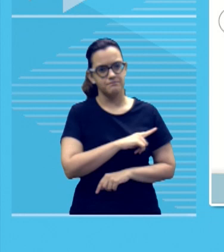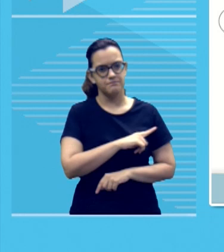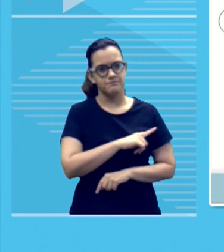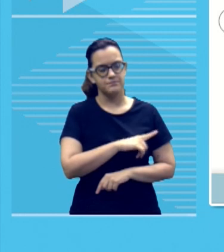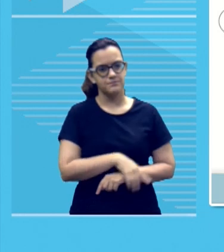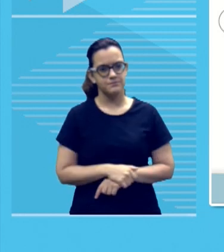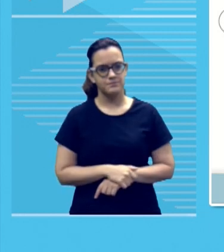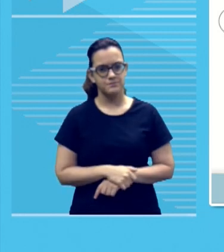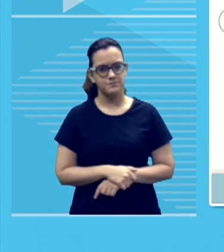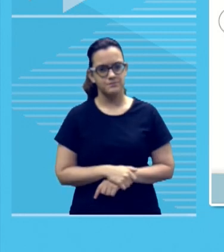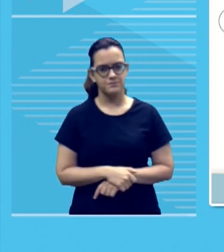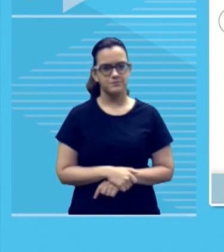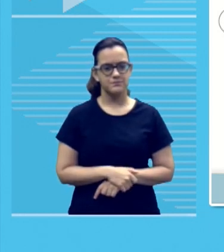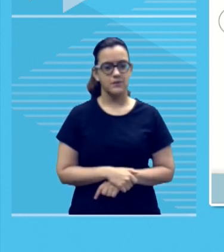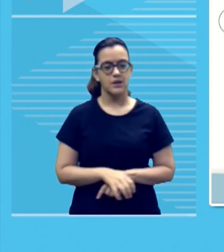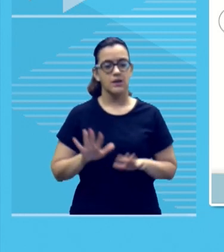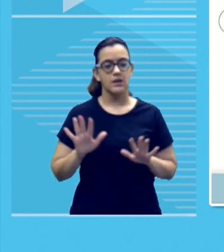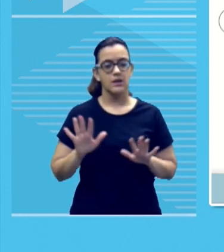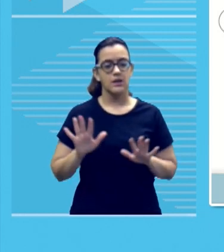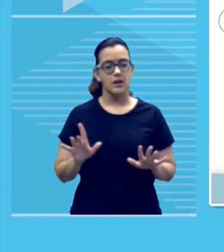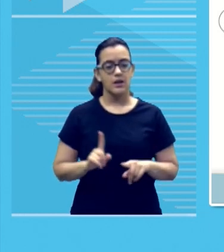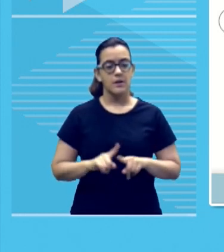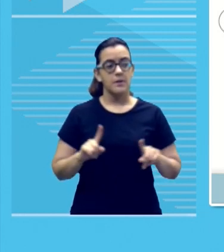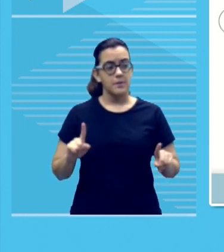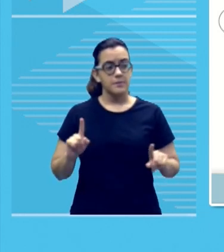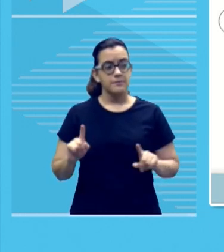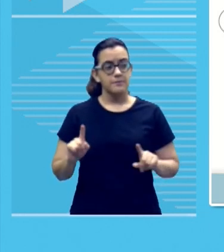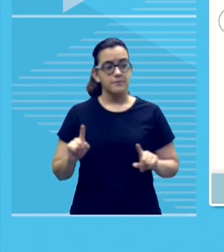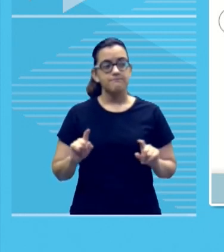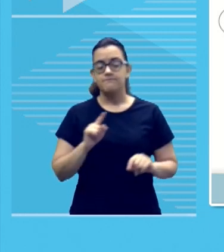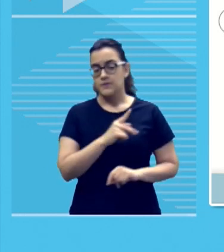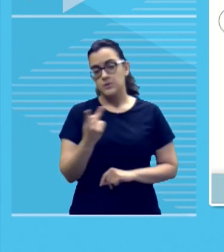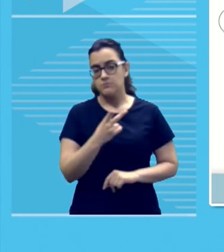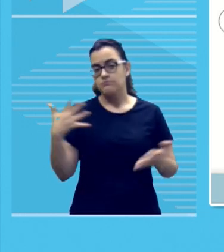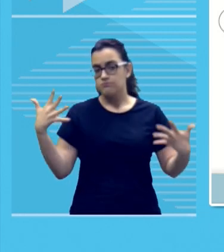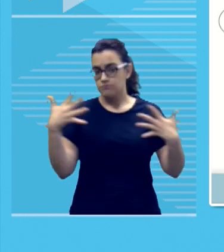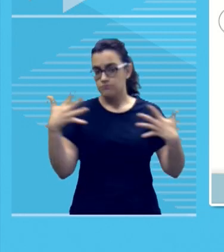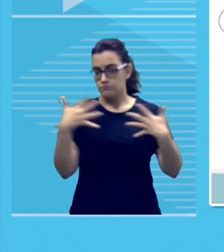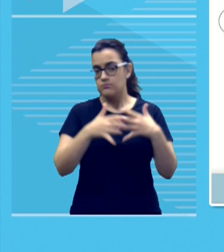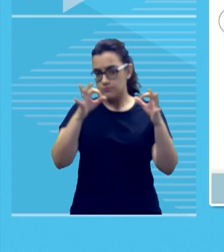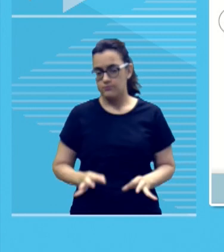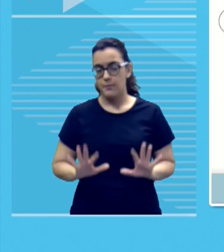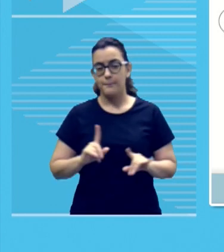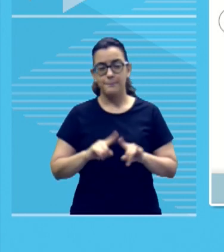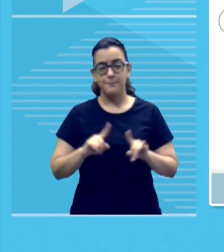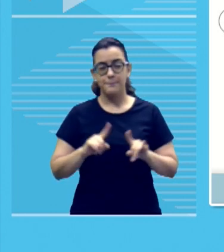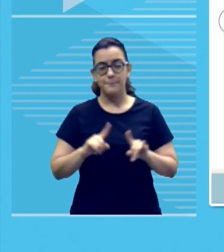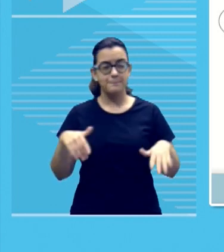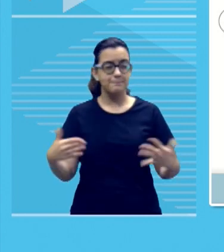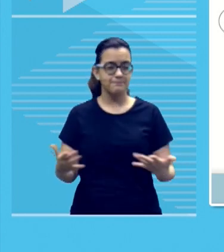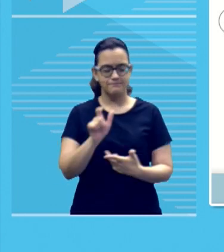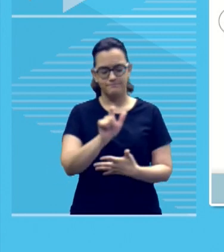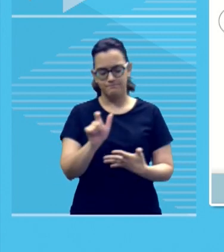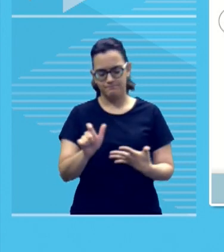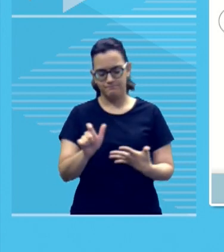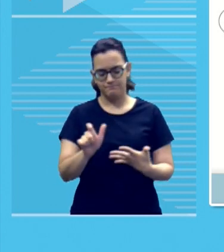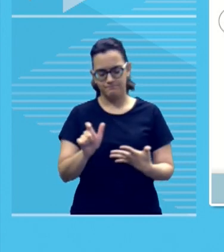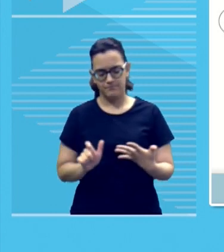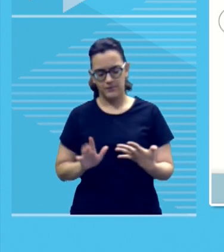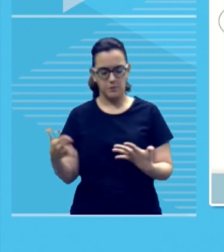h8o então só o fato de ter a mesma fórmula que vai ser os números mas que tipo de isomeria